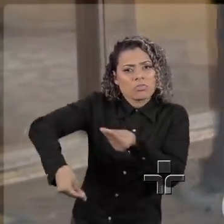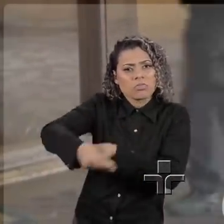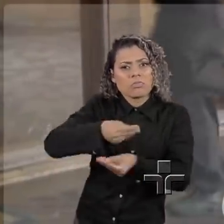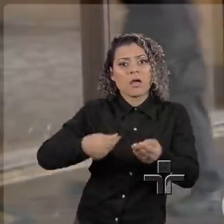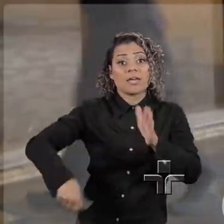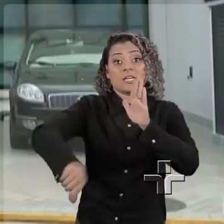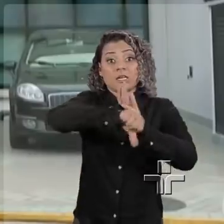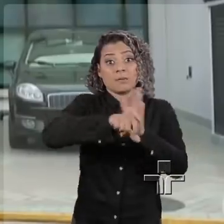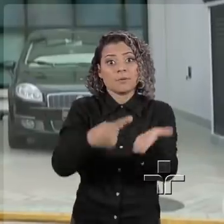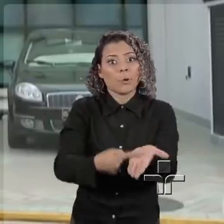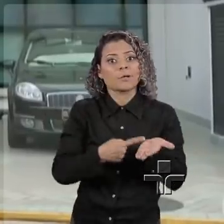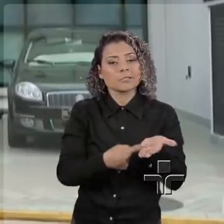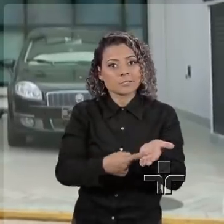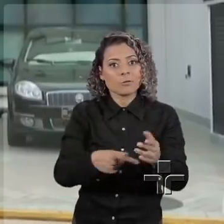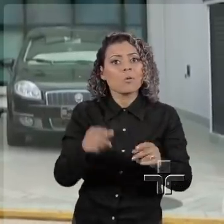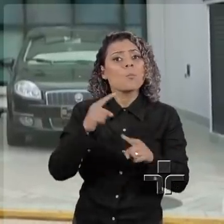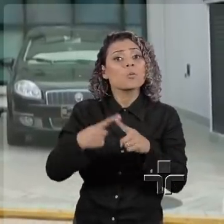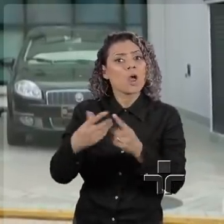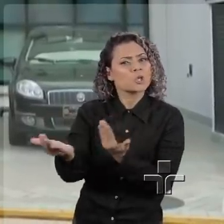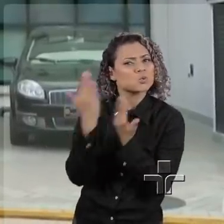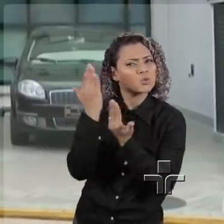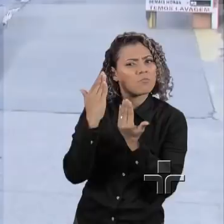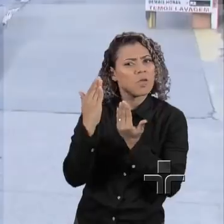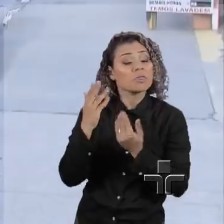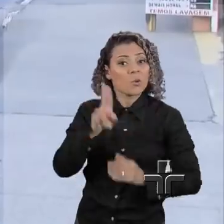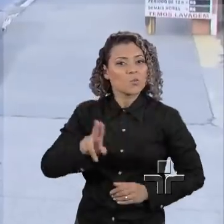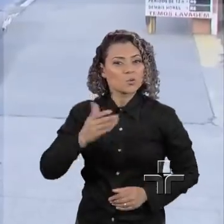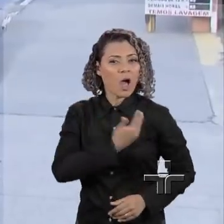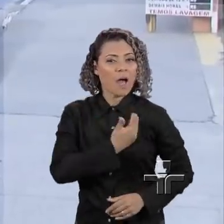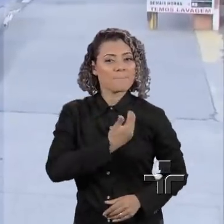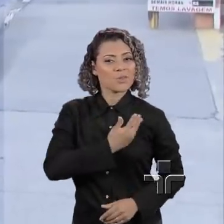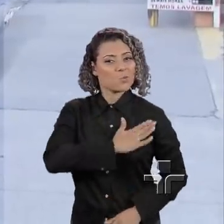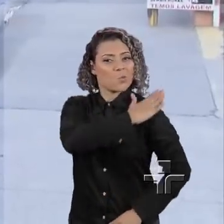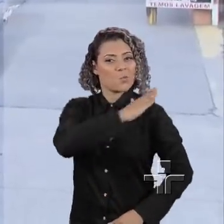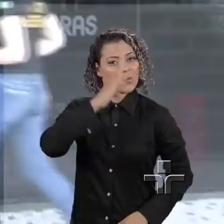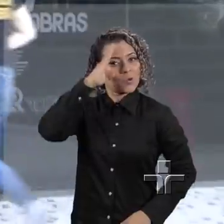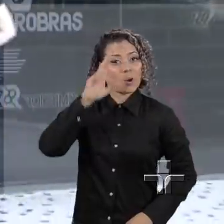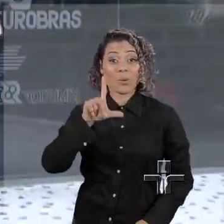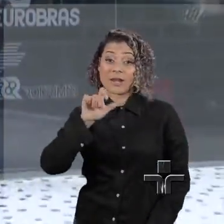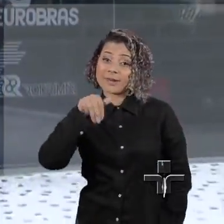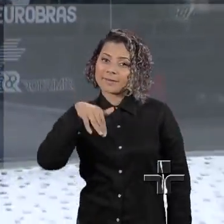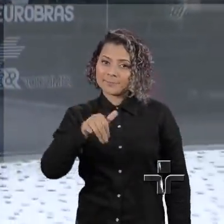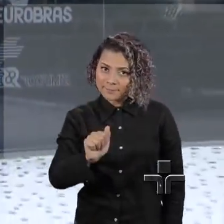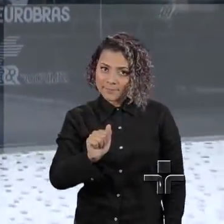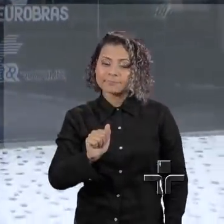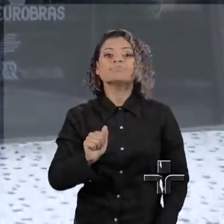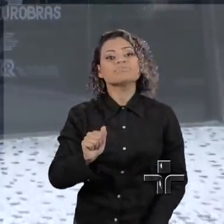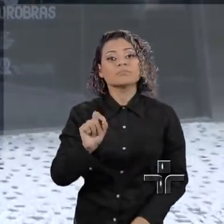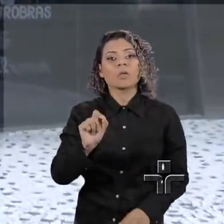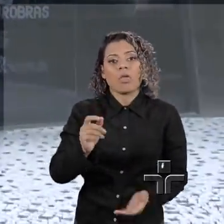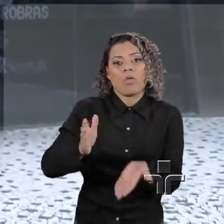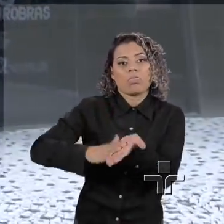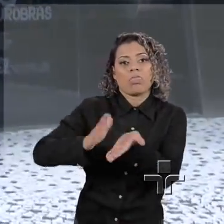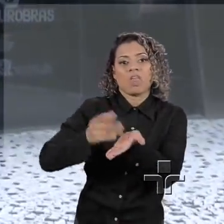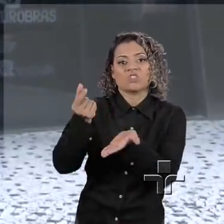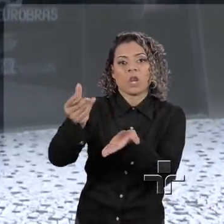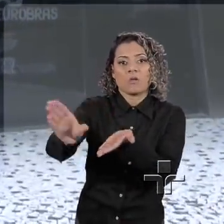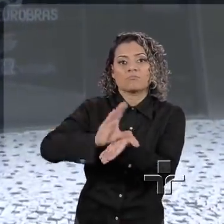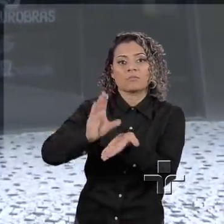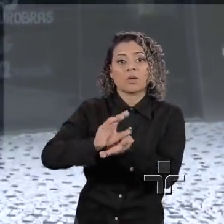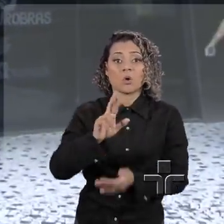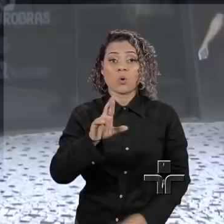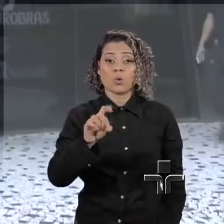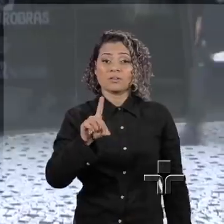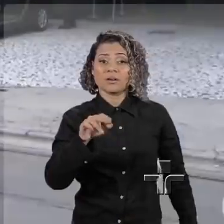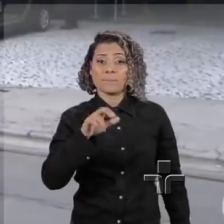organização criminosa, pela suspeita de usar empresas do amigo e coronel reformado da PM, João Batista Lima, para receber propinas da